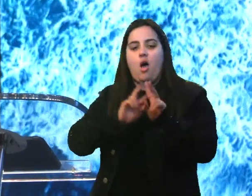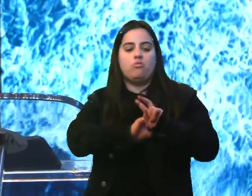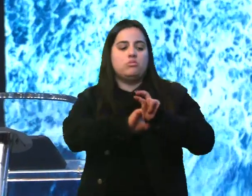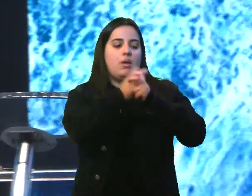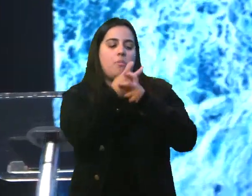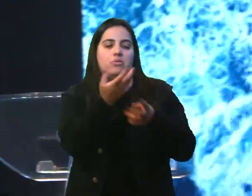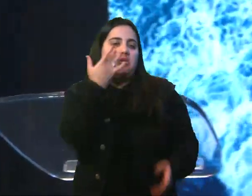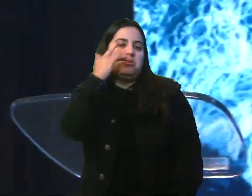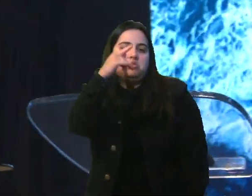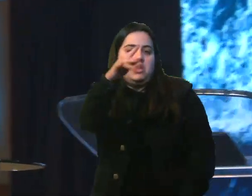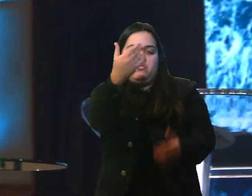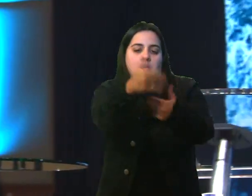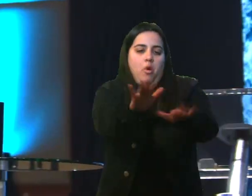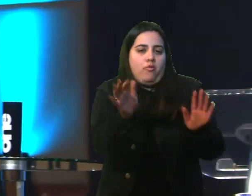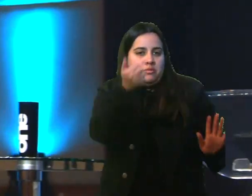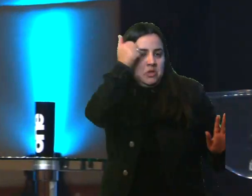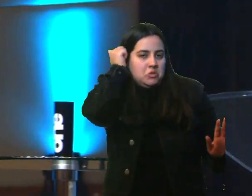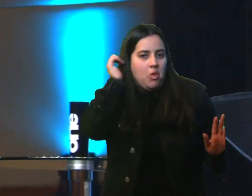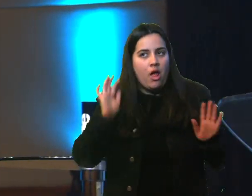que você quer fazer, onde você quer passar.